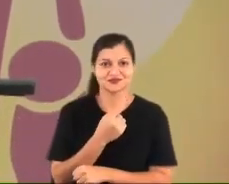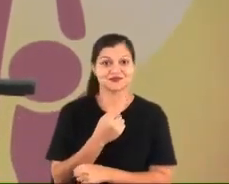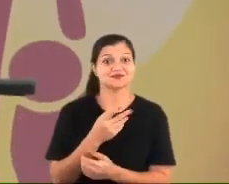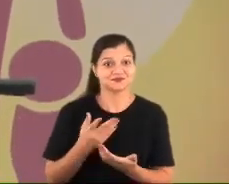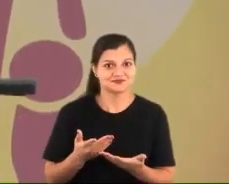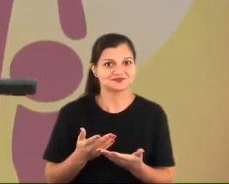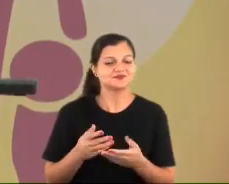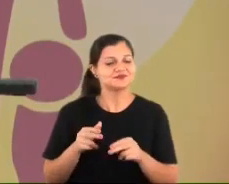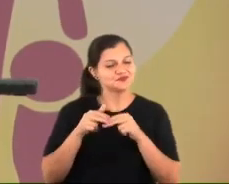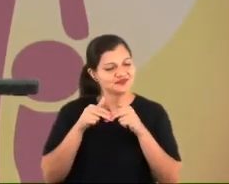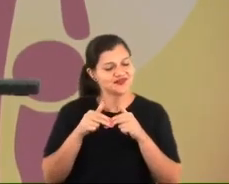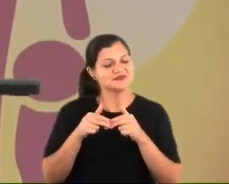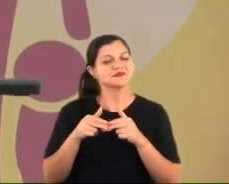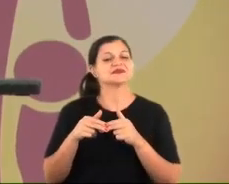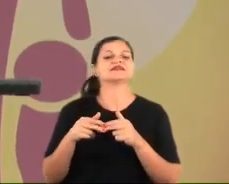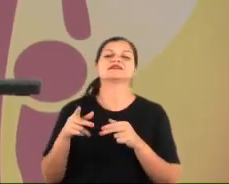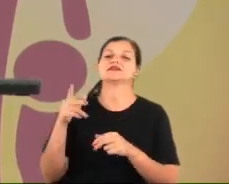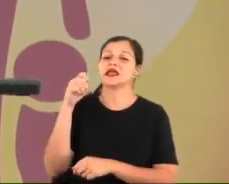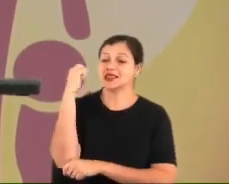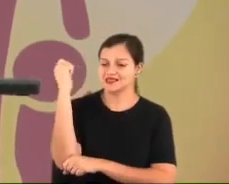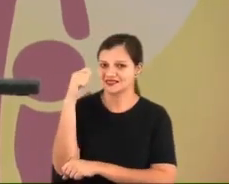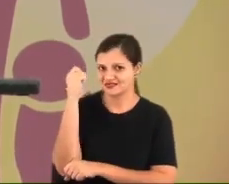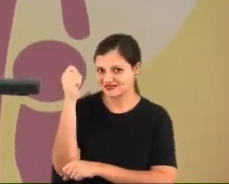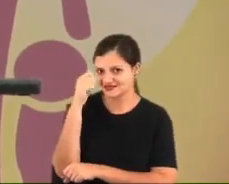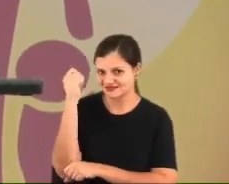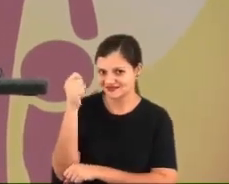que Davi foi colocado...